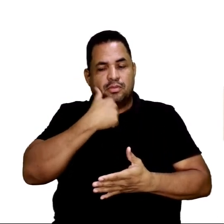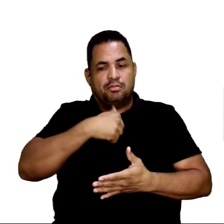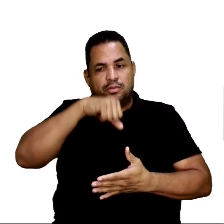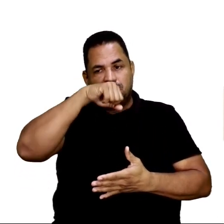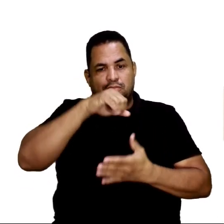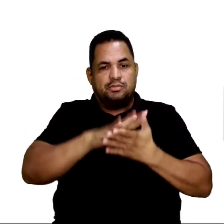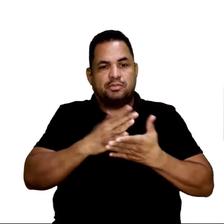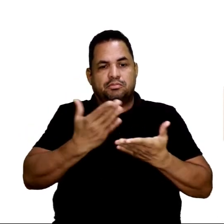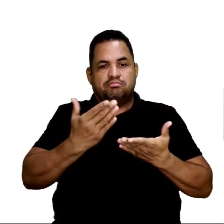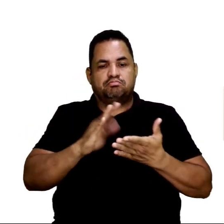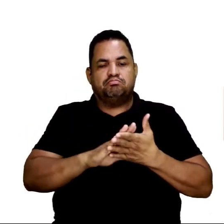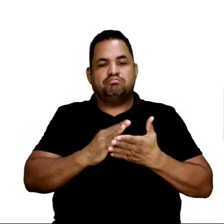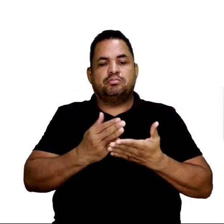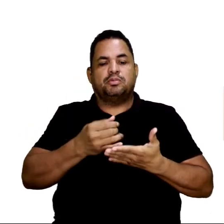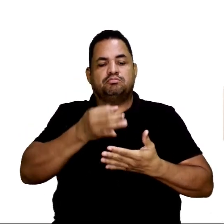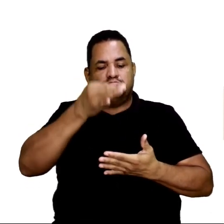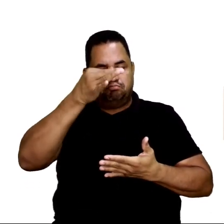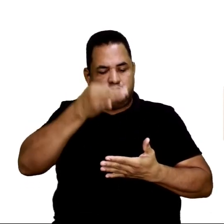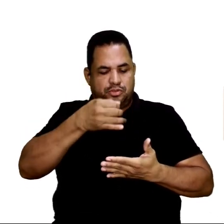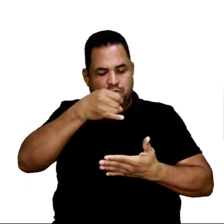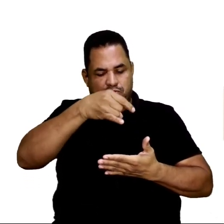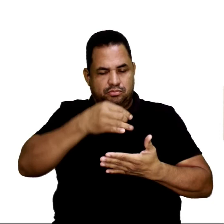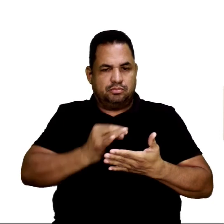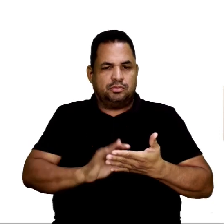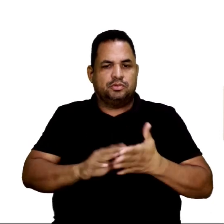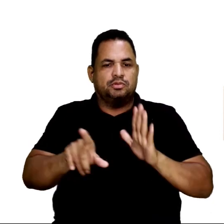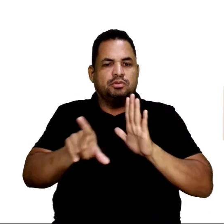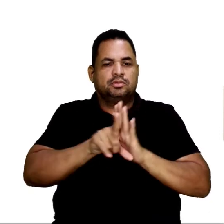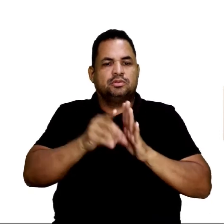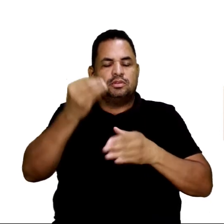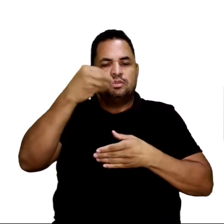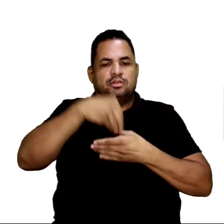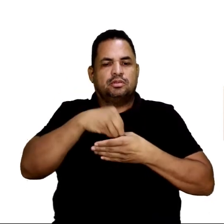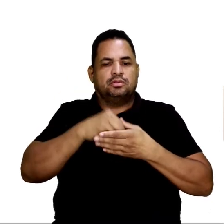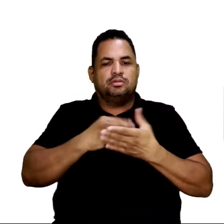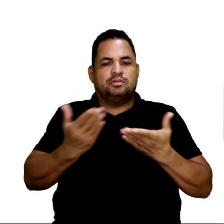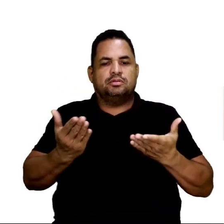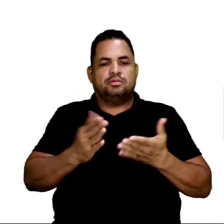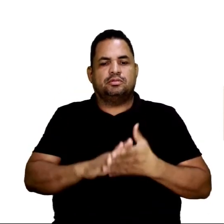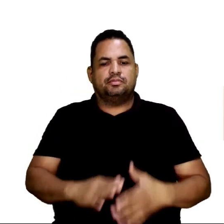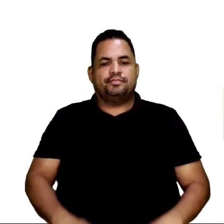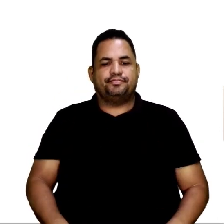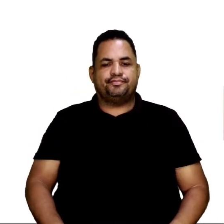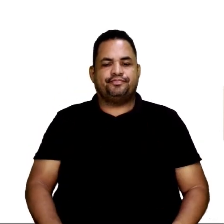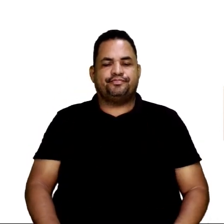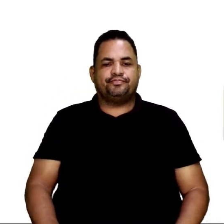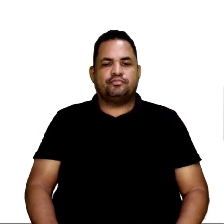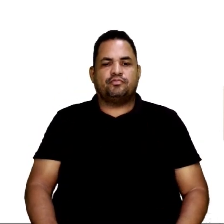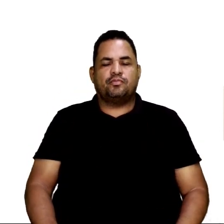legal. Por exemplo, quando forem diagnosticadas anomalias sérias incompatíveis com a vida no